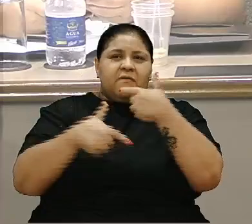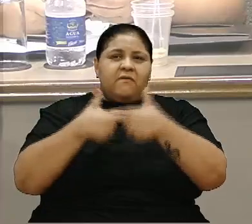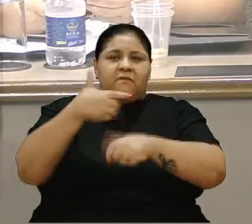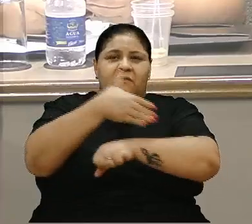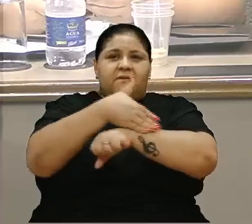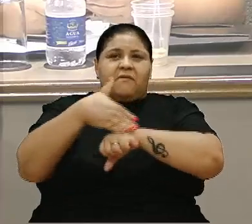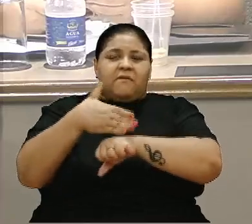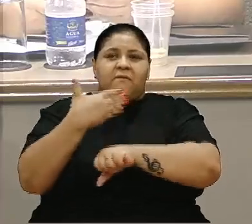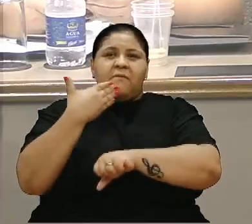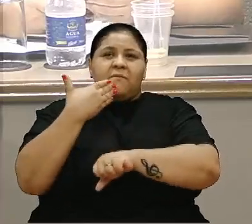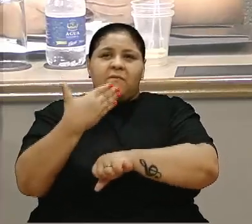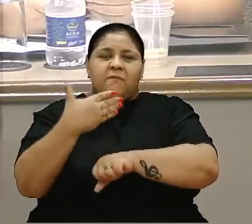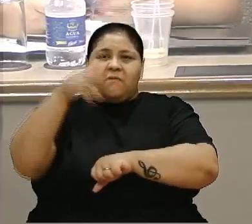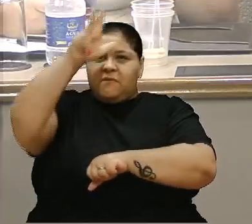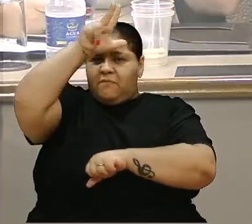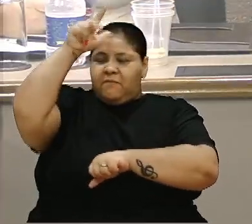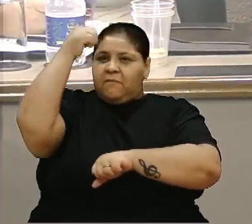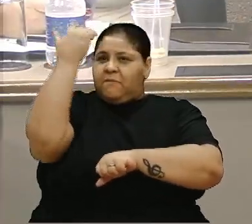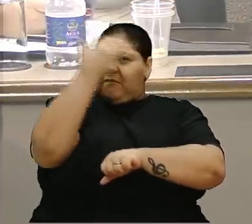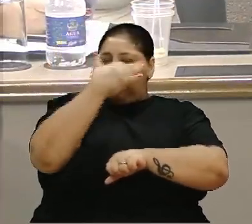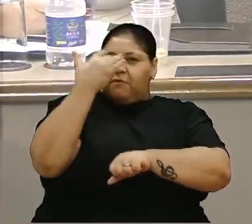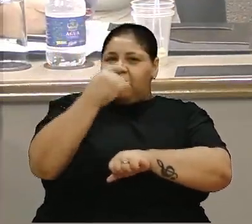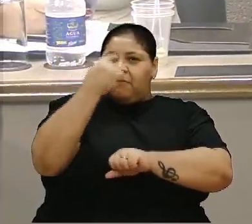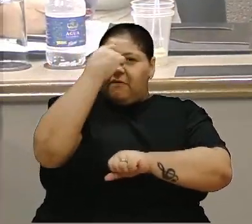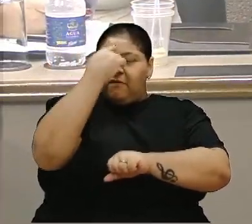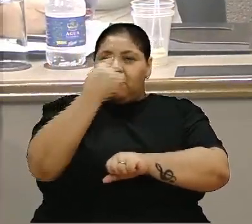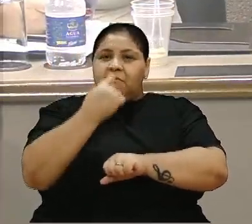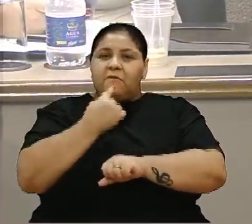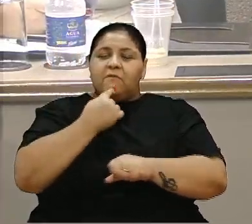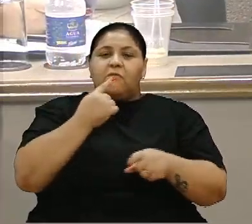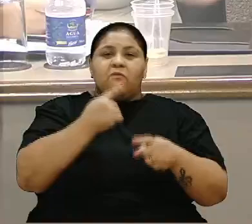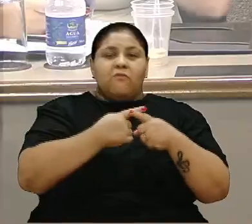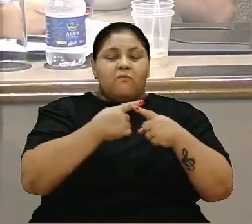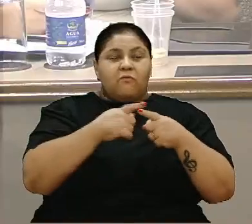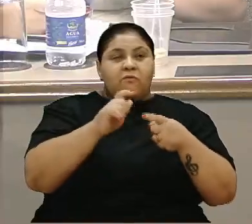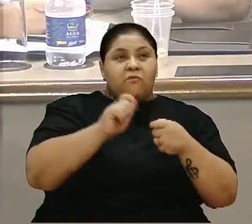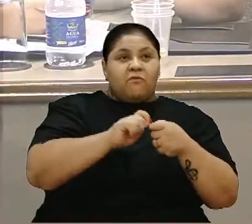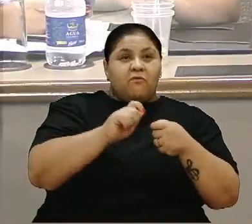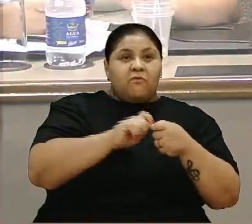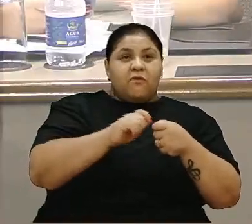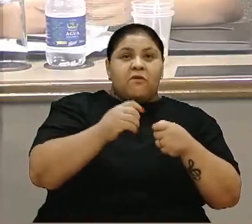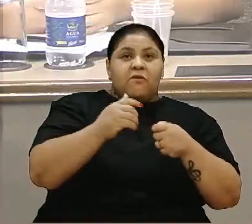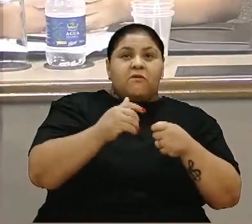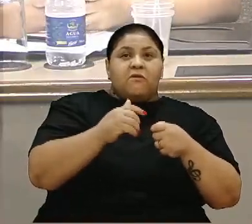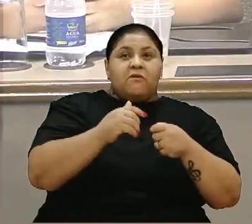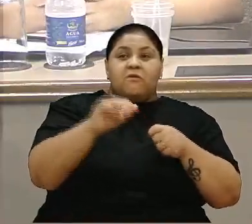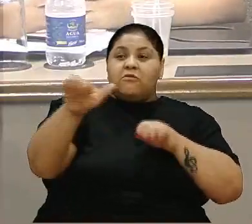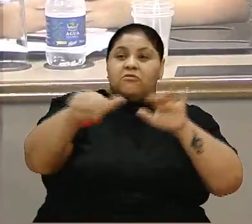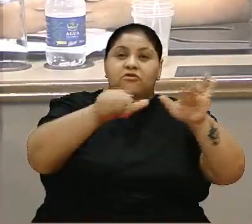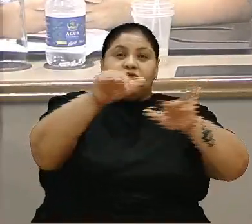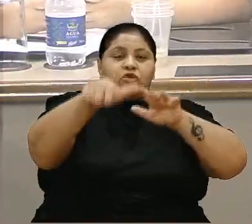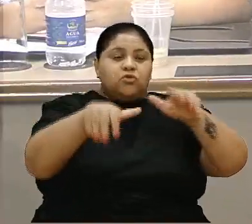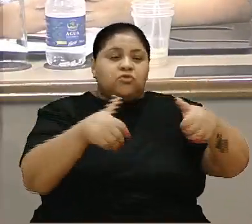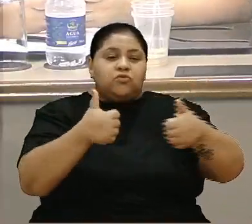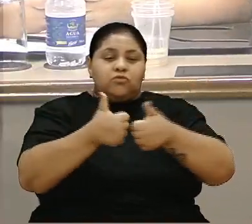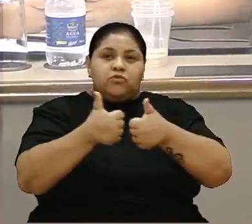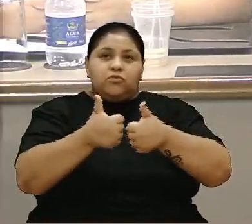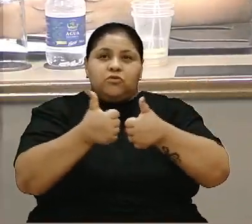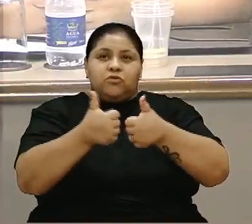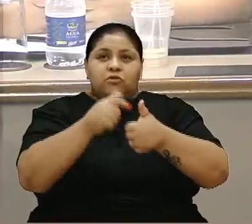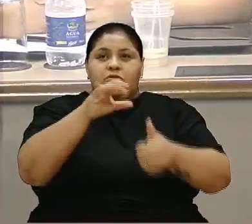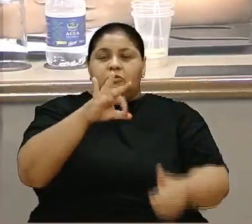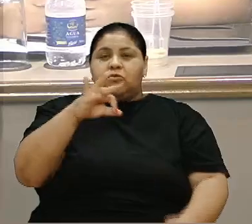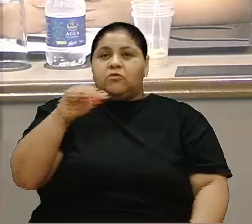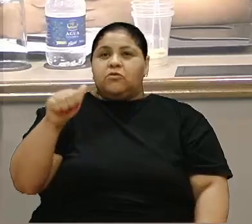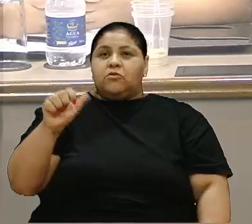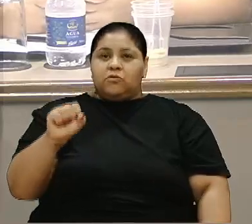pedido do prefeito Odiló, para identificar as causas. Ali nós fizemos muitas abordagens junto com a Fundação de Assistência